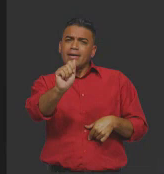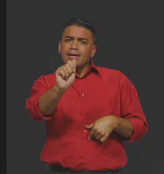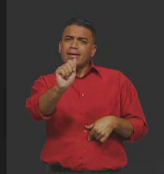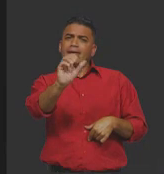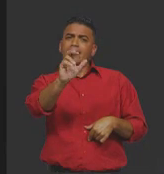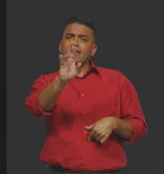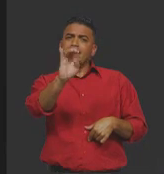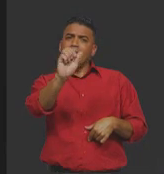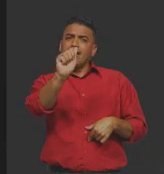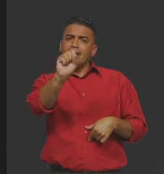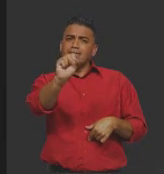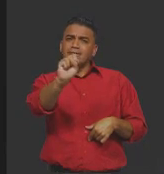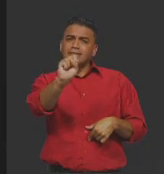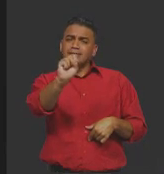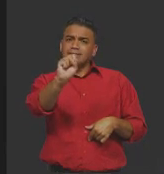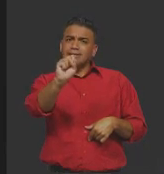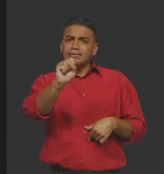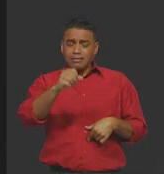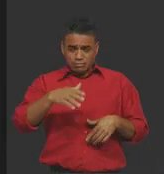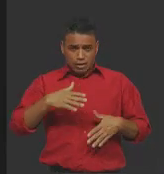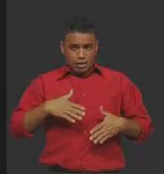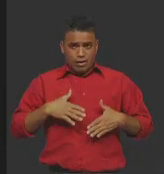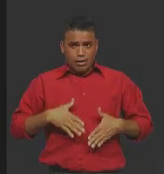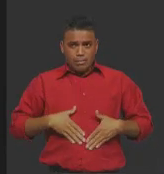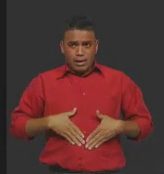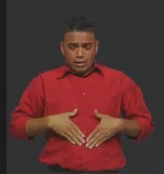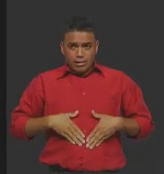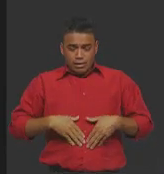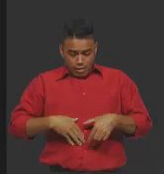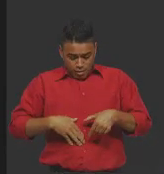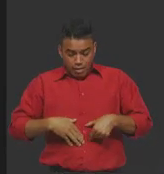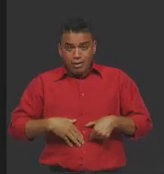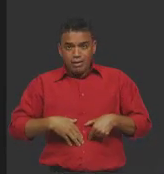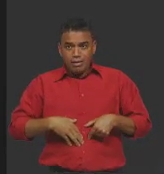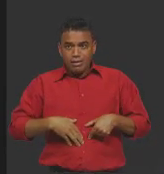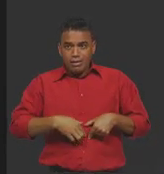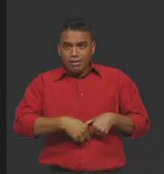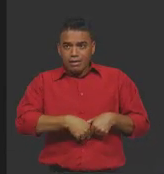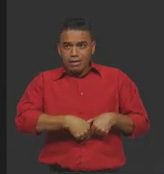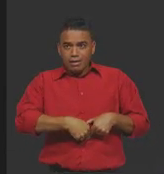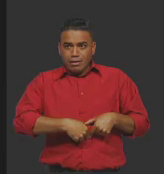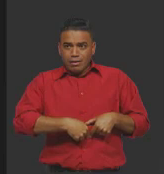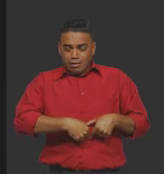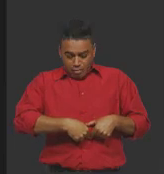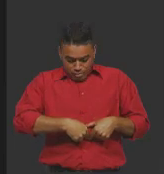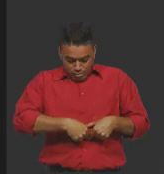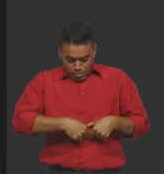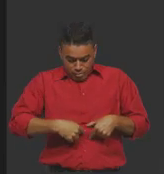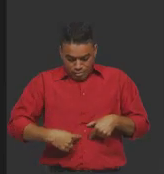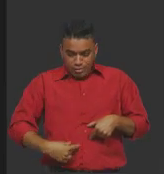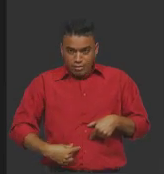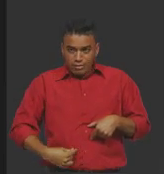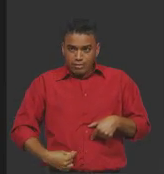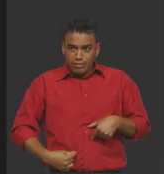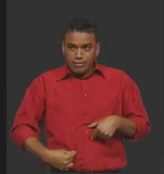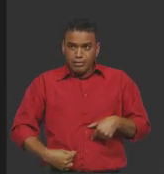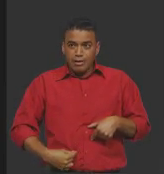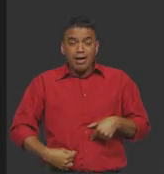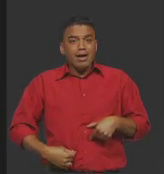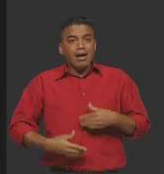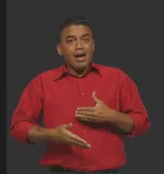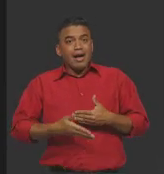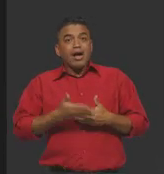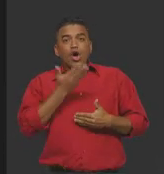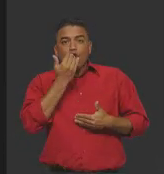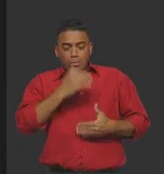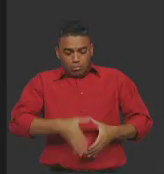que se localiza na região abdominal, só que ela está aproximadamente ali atrás do estômago. Aqui tem uma